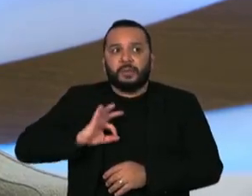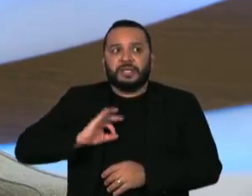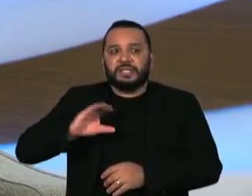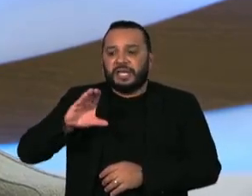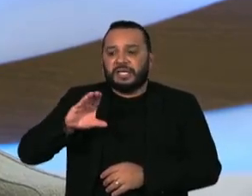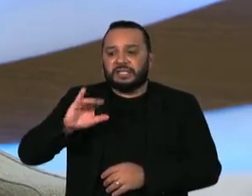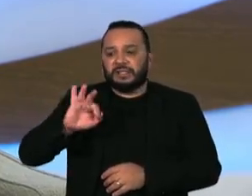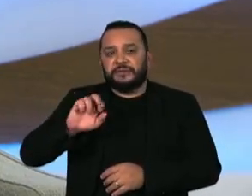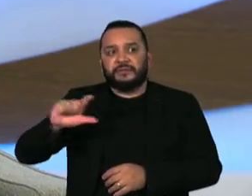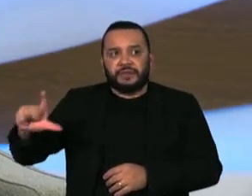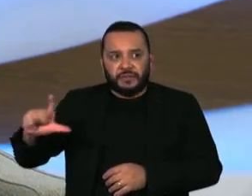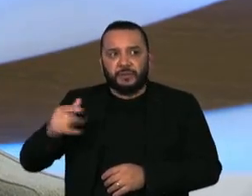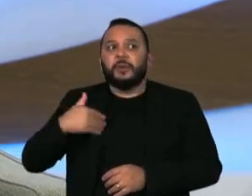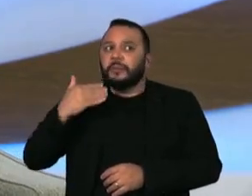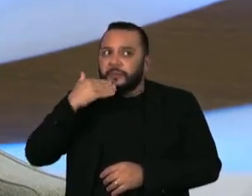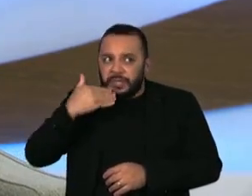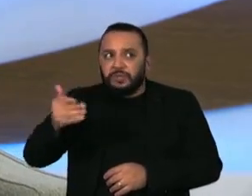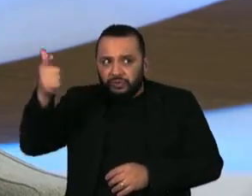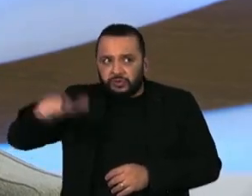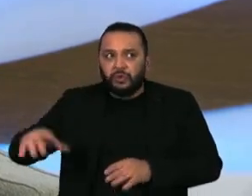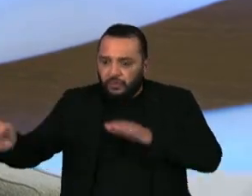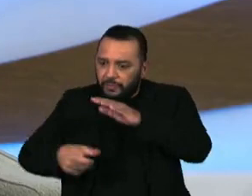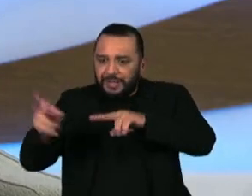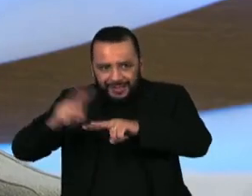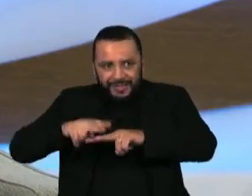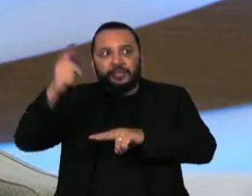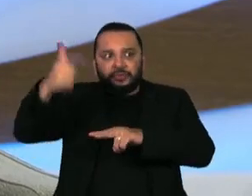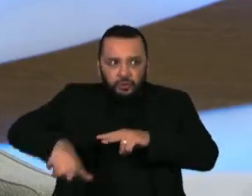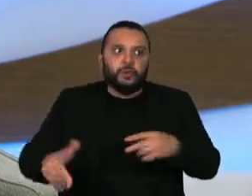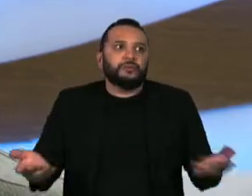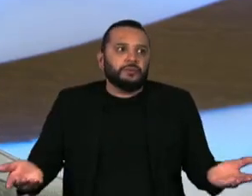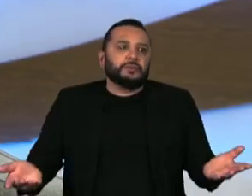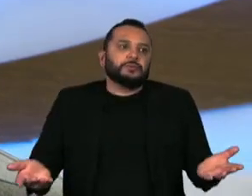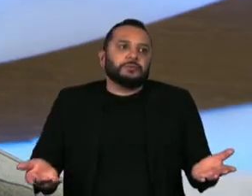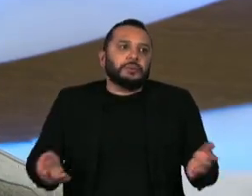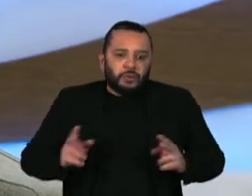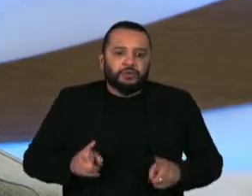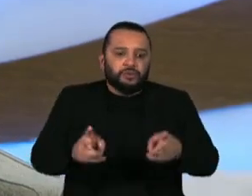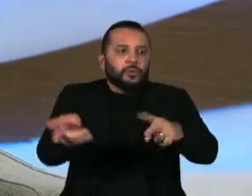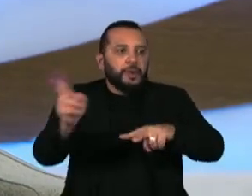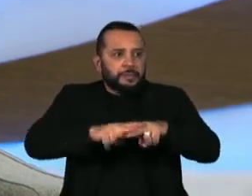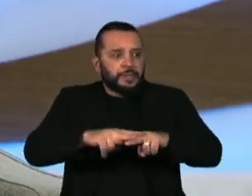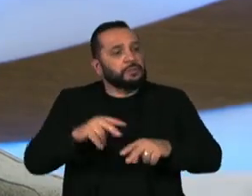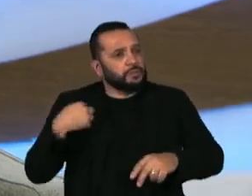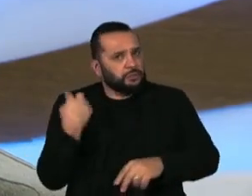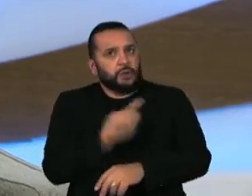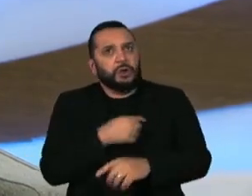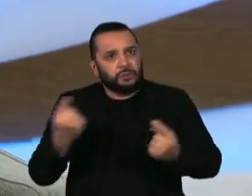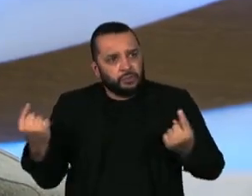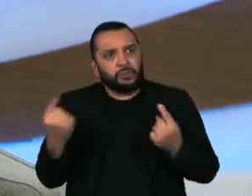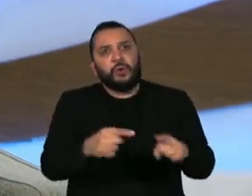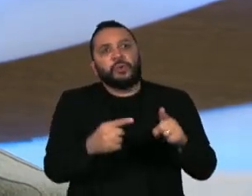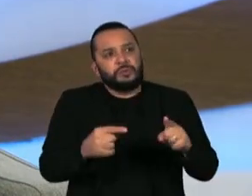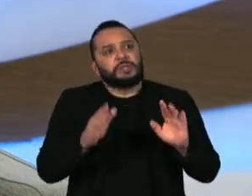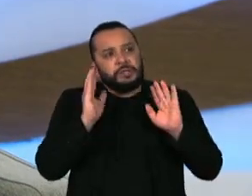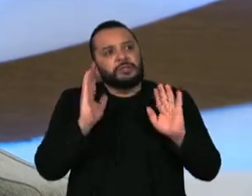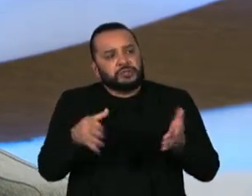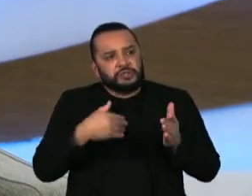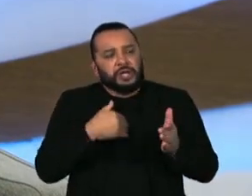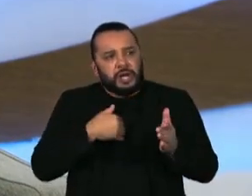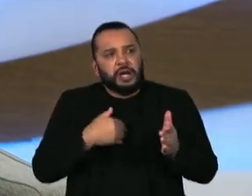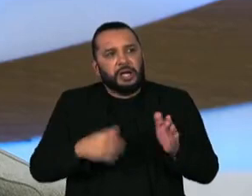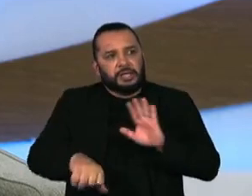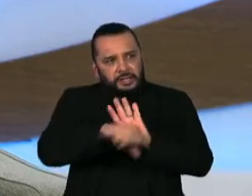prisão desses membros do PCC para a gente colocar ele atrás das grades. Então, aqui, Juliana, a gente combate o crime com muita transparência e com muita